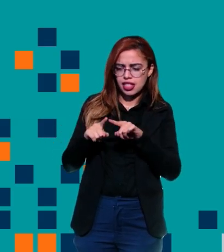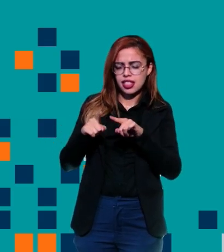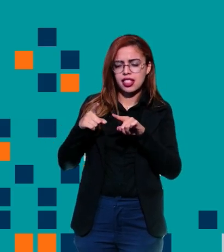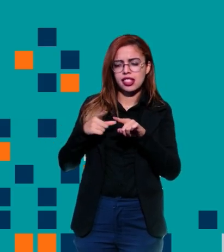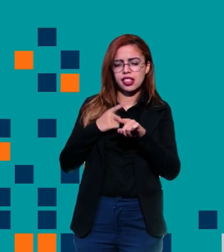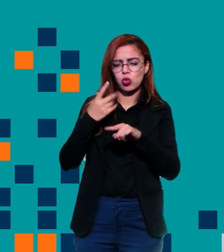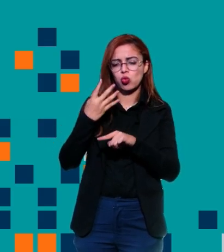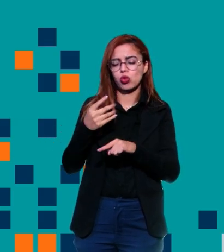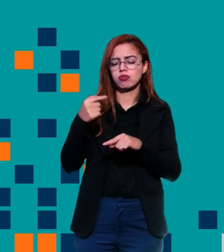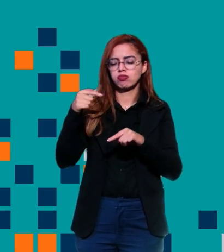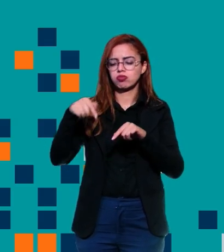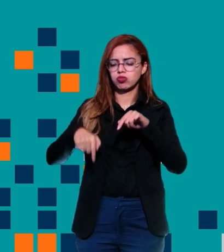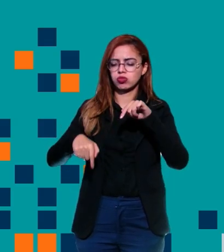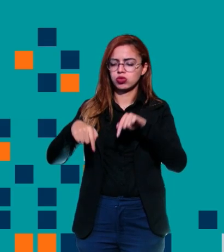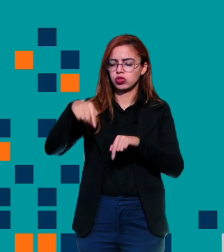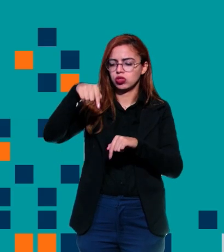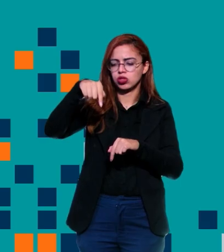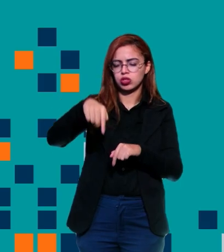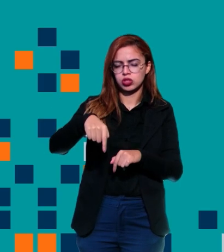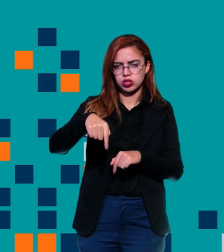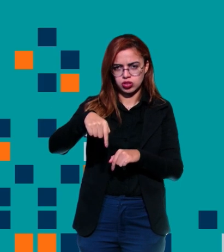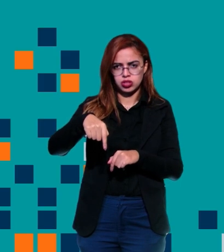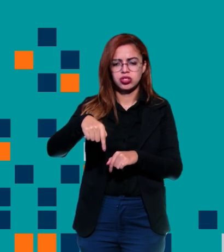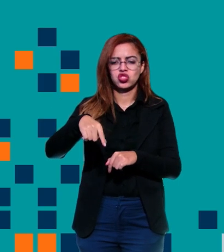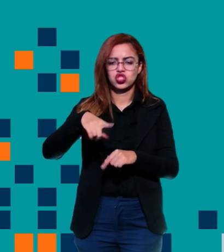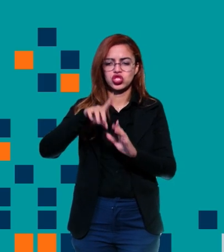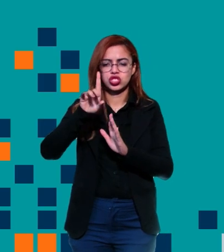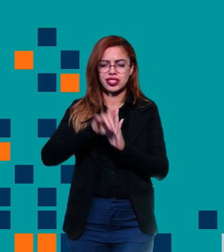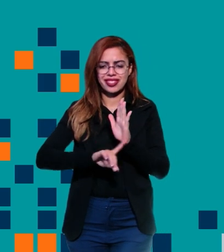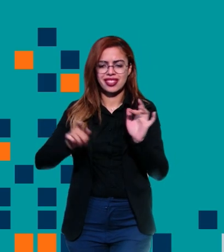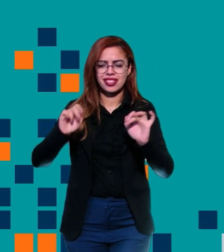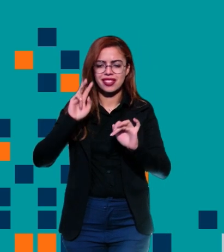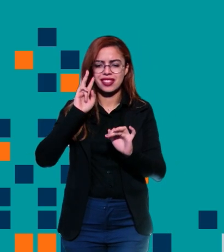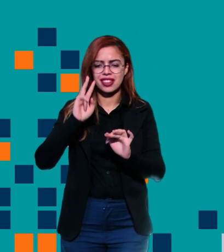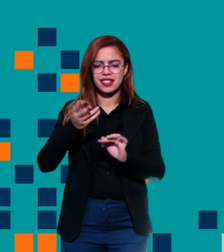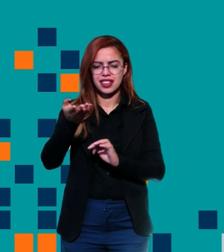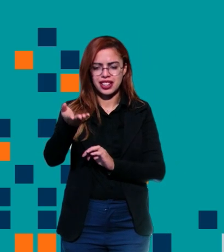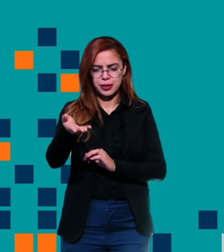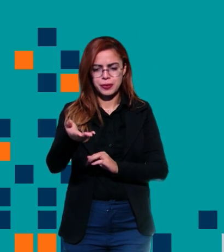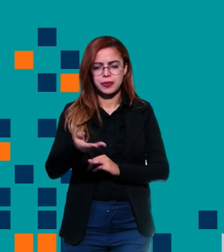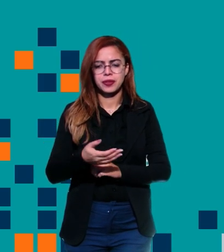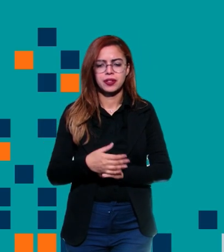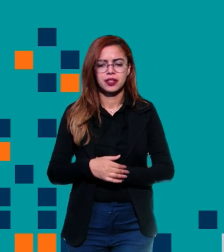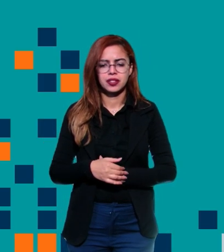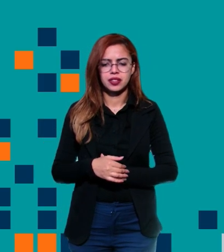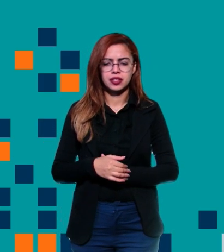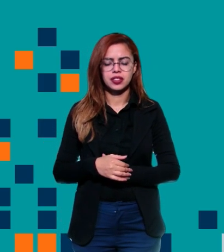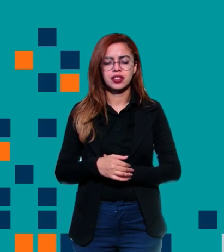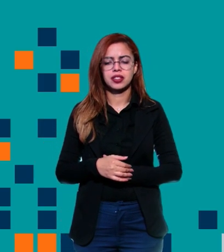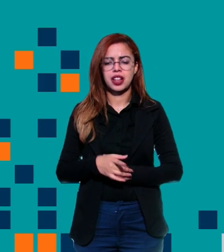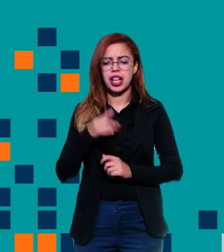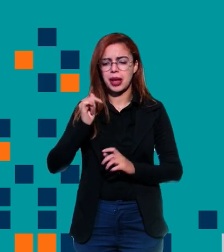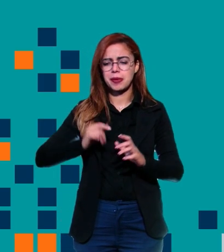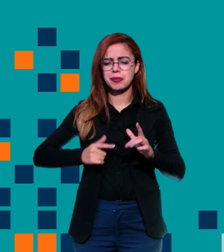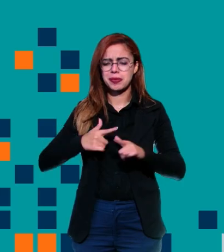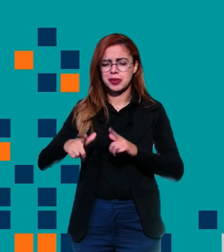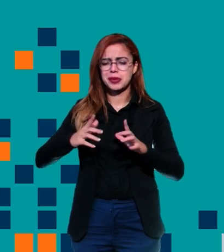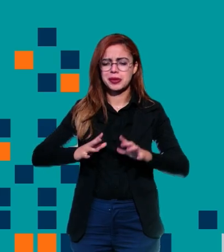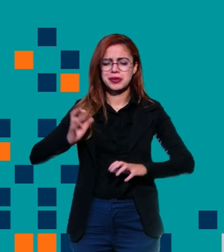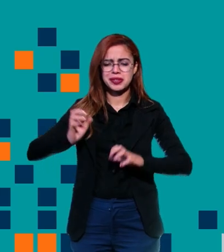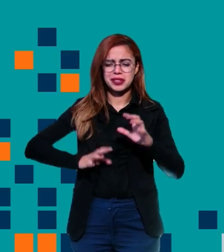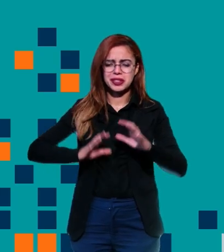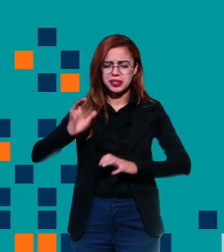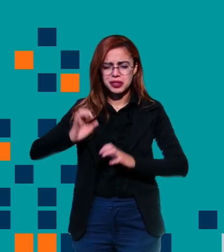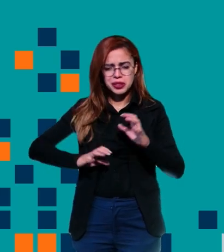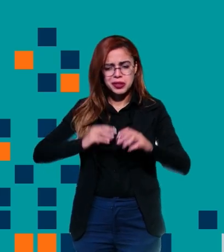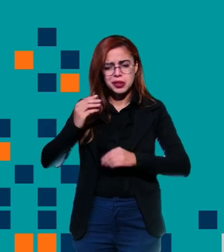concreto. Naquela imagenzinha direita, lá dá para ver, né? Então... Ali é uma grande viga, né, Tiago? Uma Venendel que